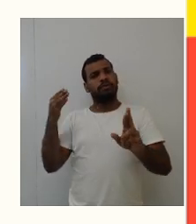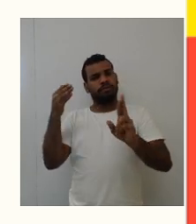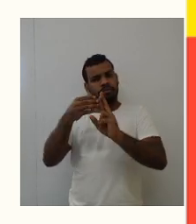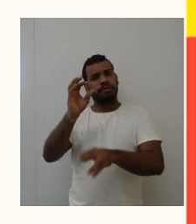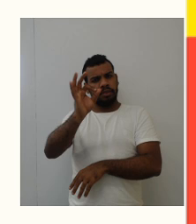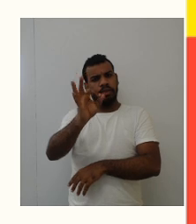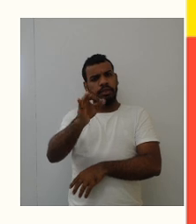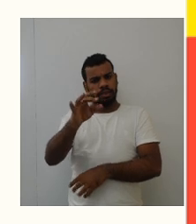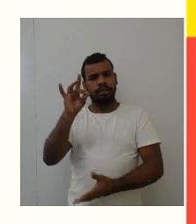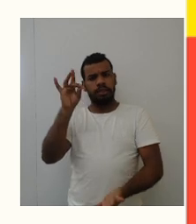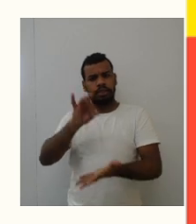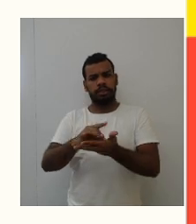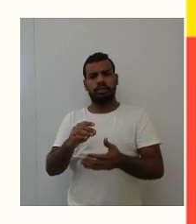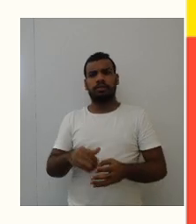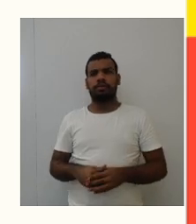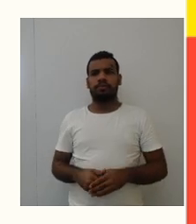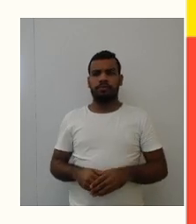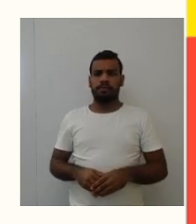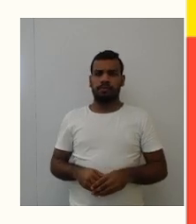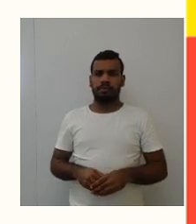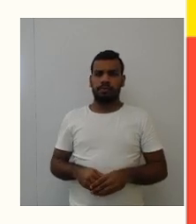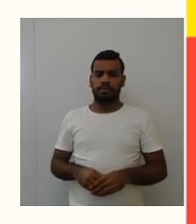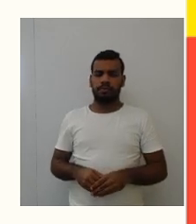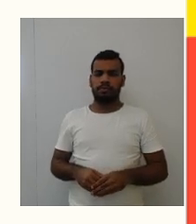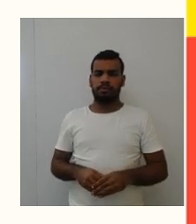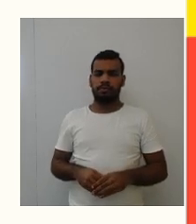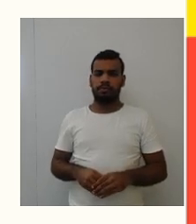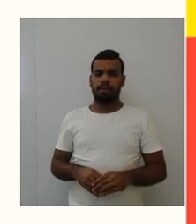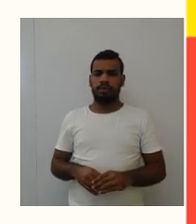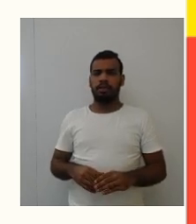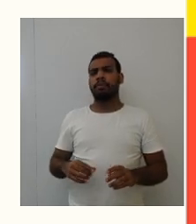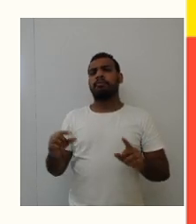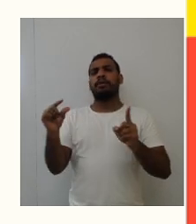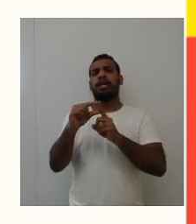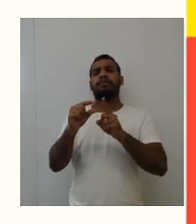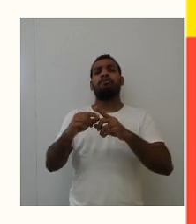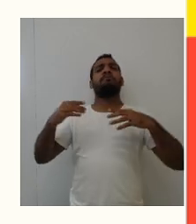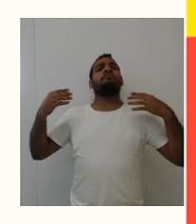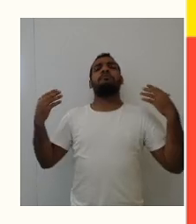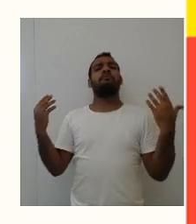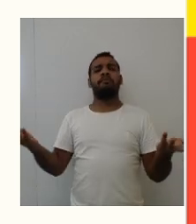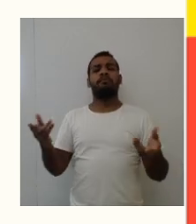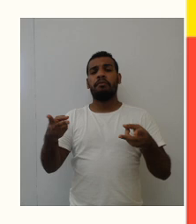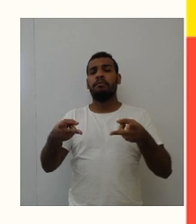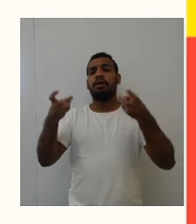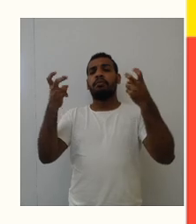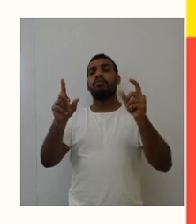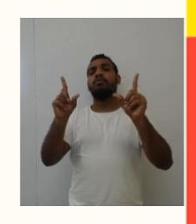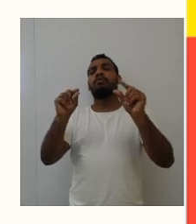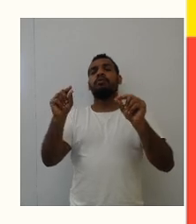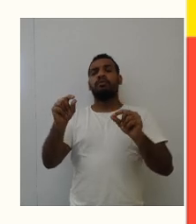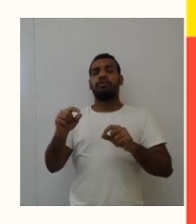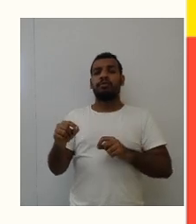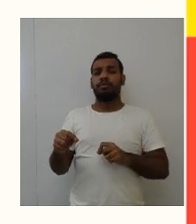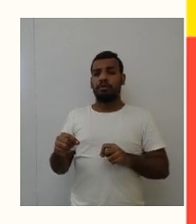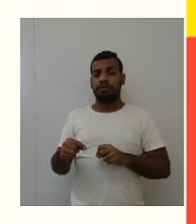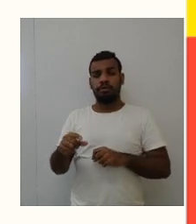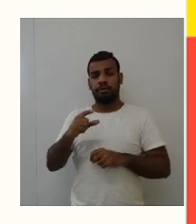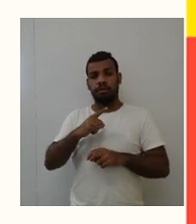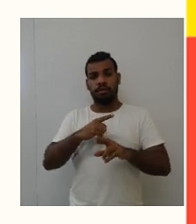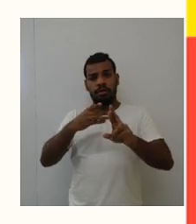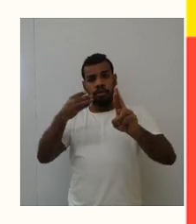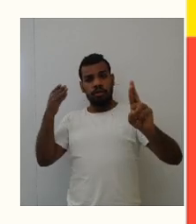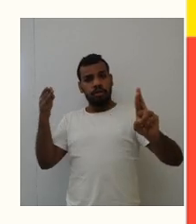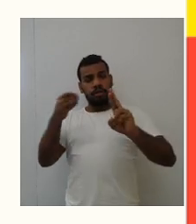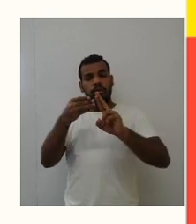é até redundante. E aí, quais são as palavras, né, que a gente percebe que traz essa ideia de